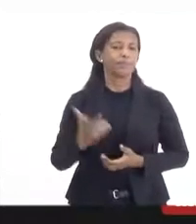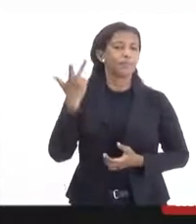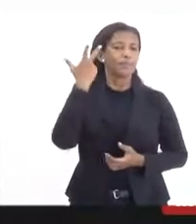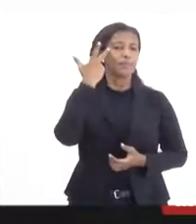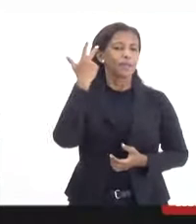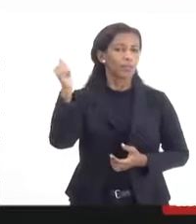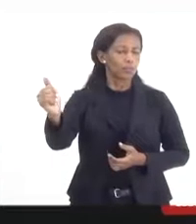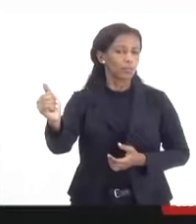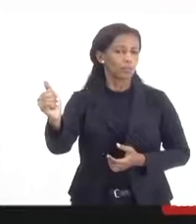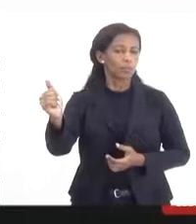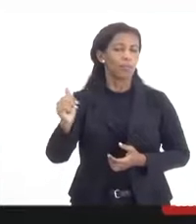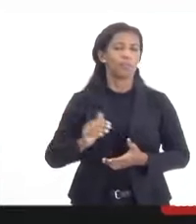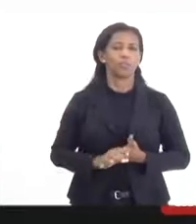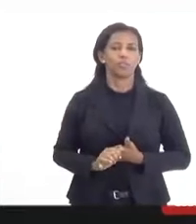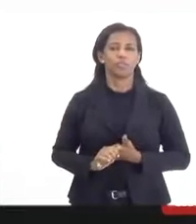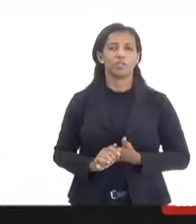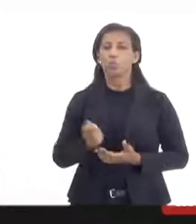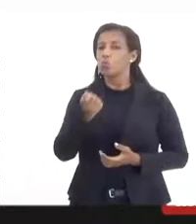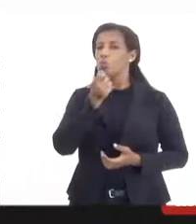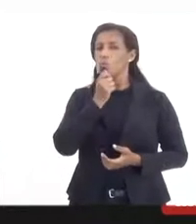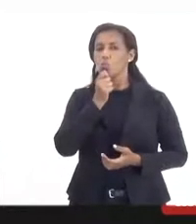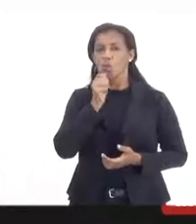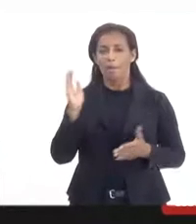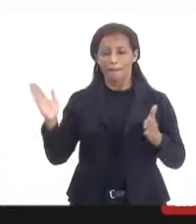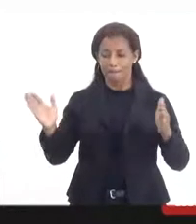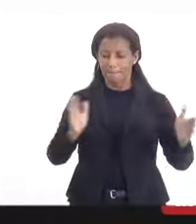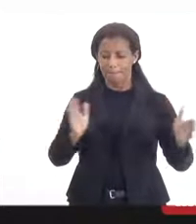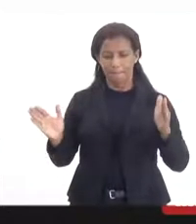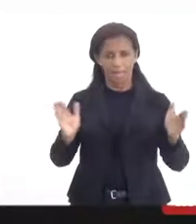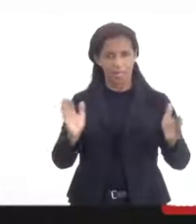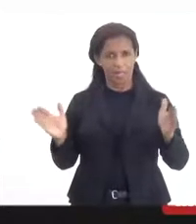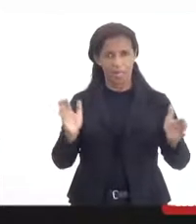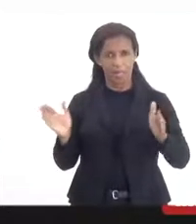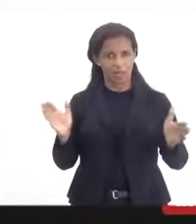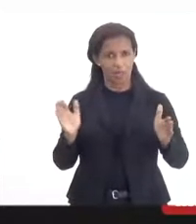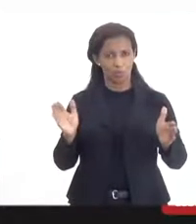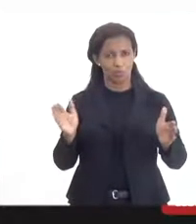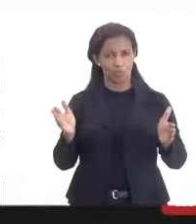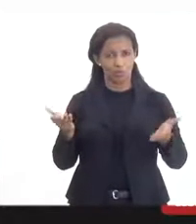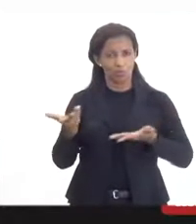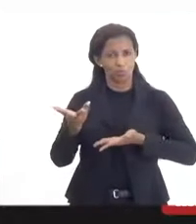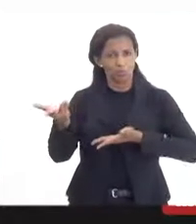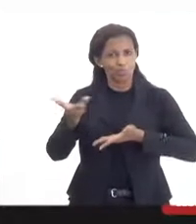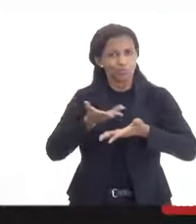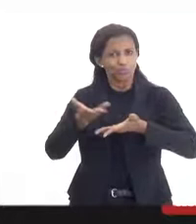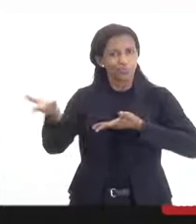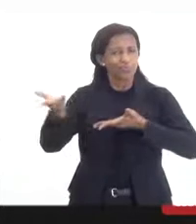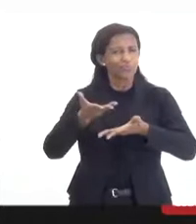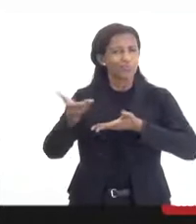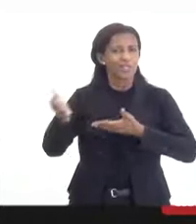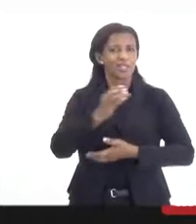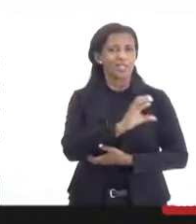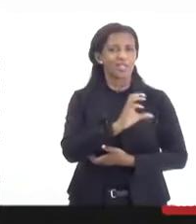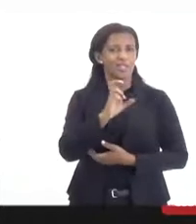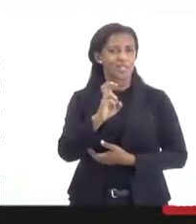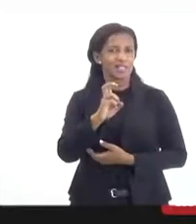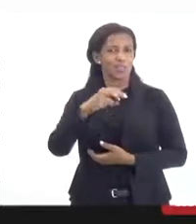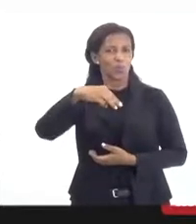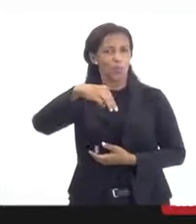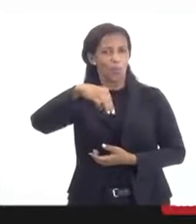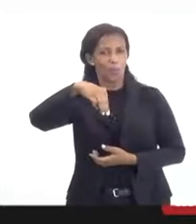Naturalmente, não há também, não houve no período saídas de líquido de gás natural e de C5+, até